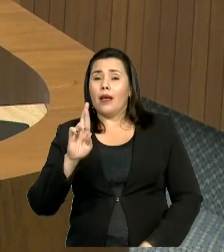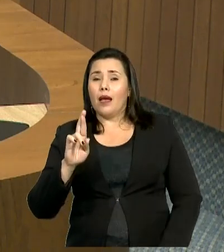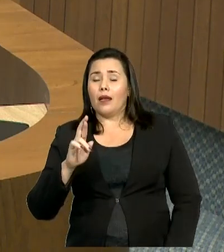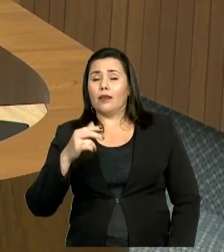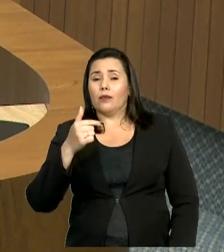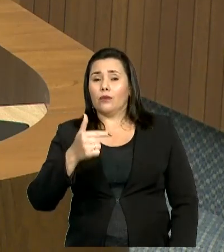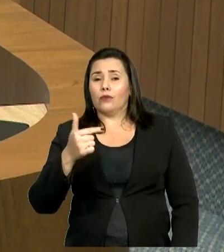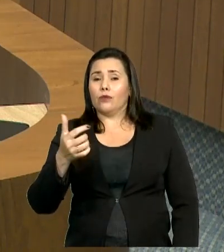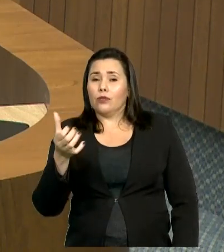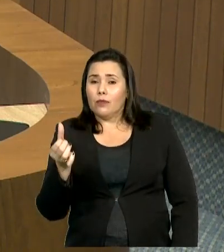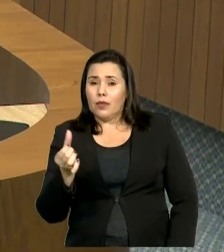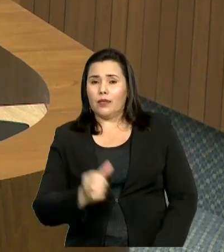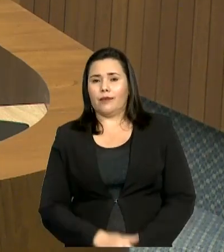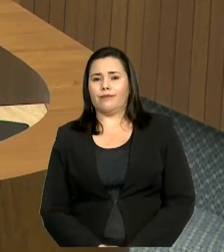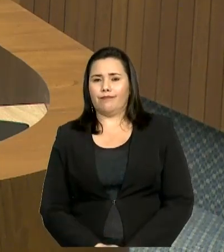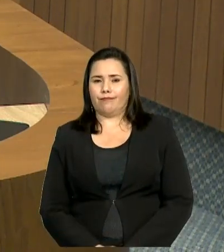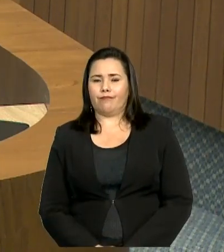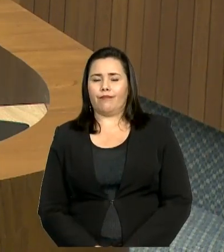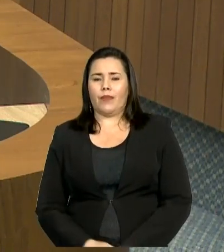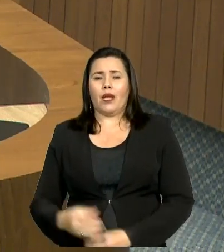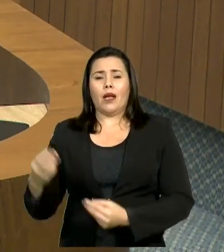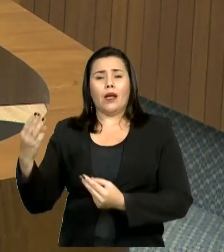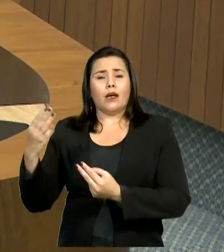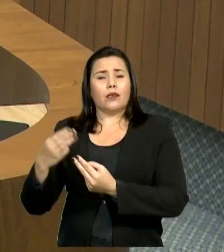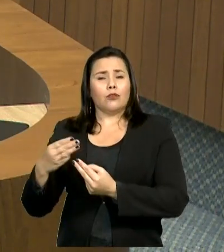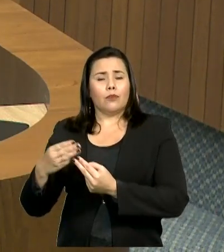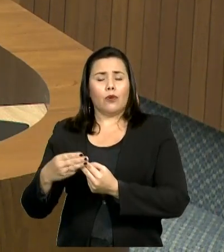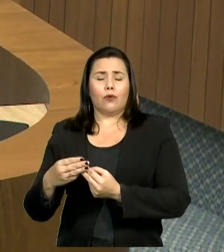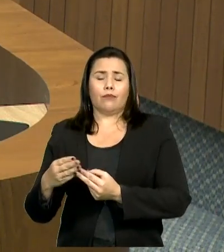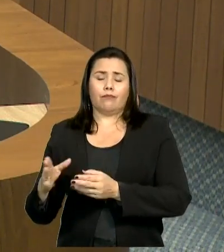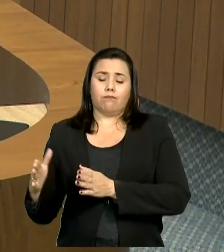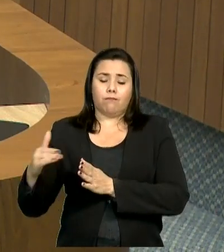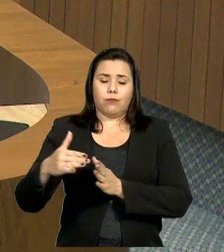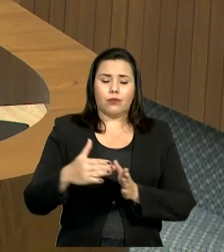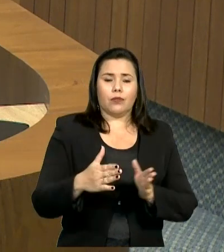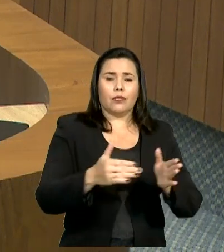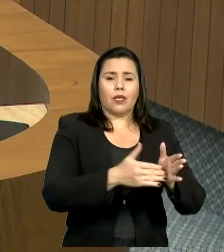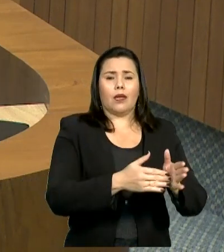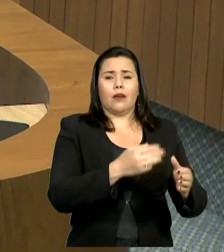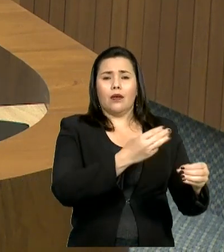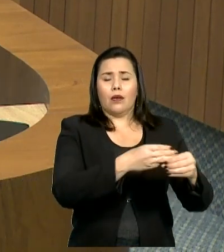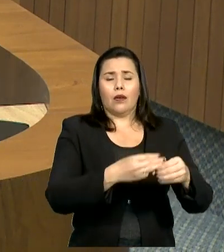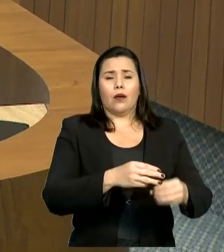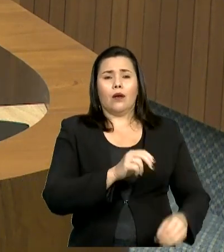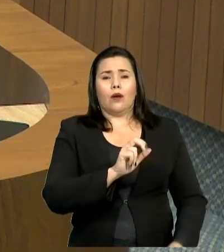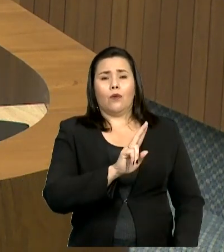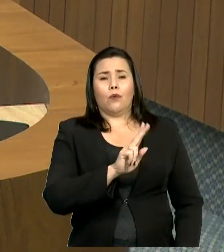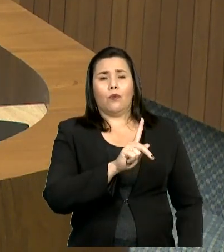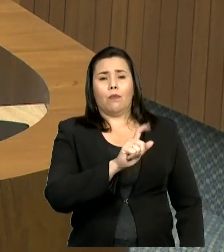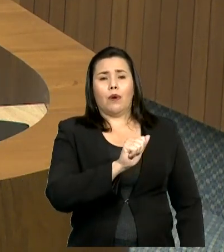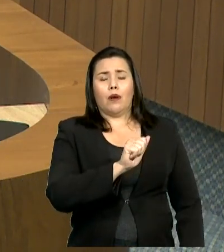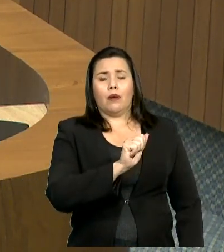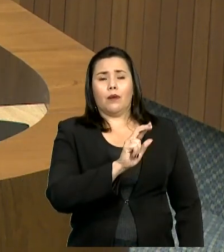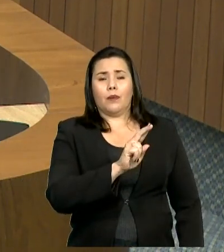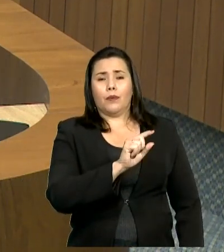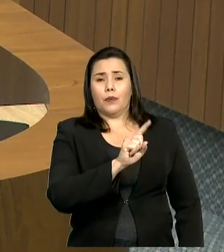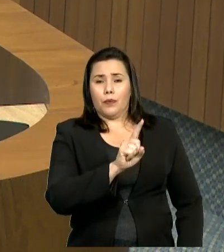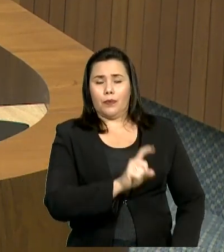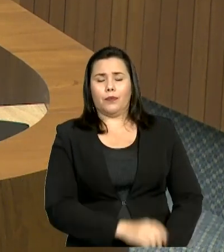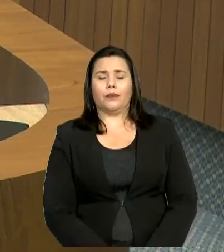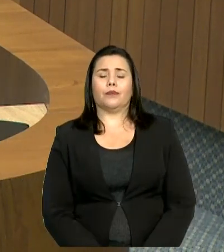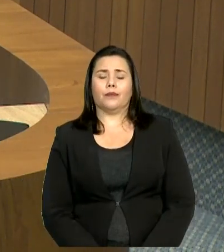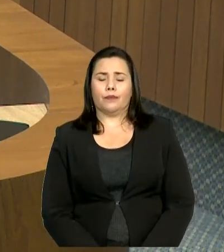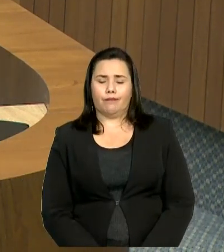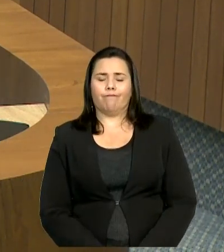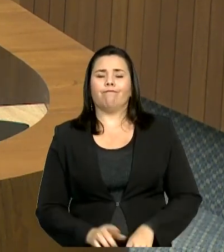ligar Timon ao Baú, que logo em seguida liga a Presidente Dutra, uma outra região central do nosso estado